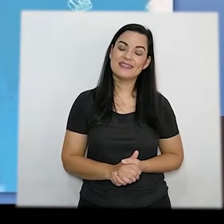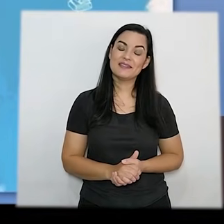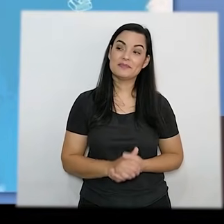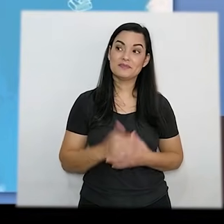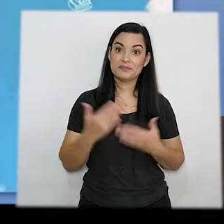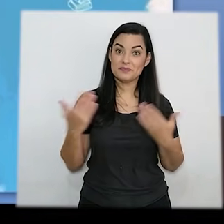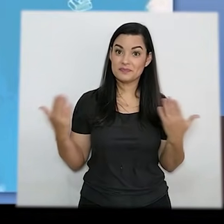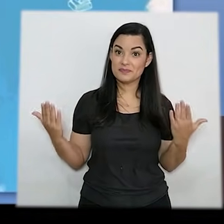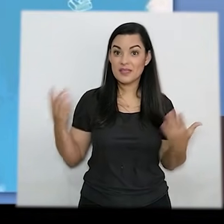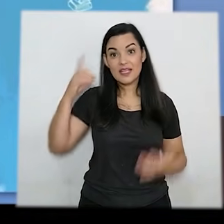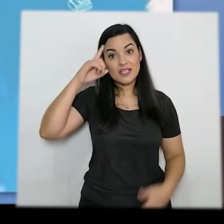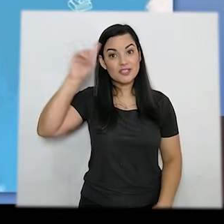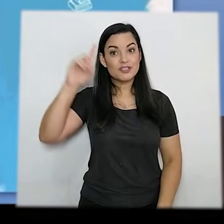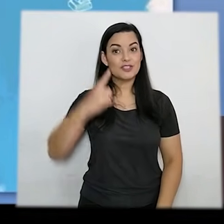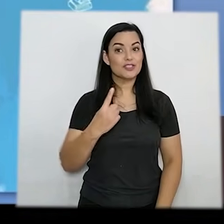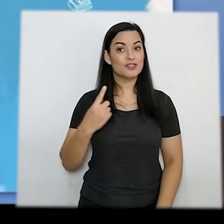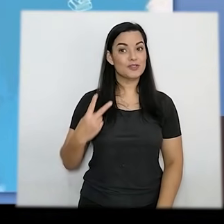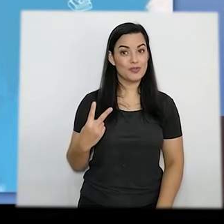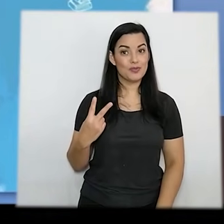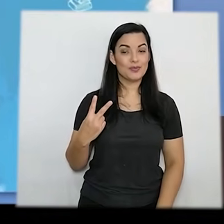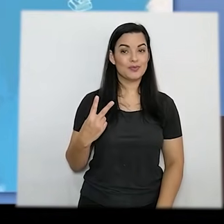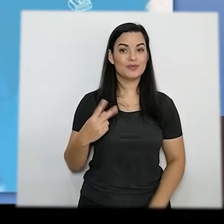Hoje é dia